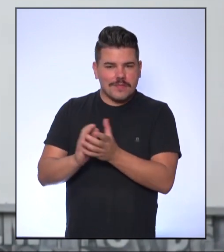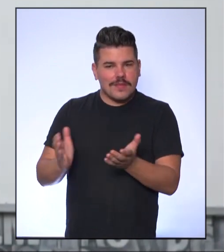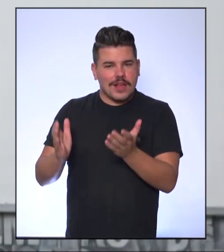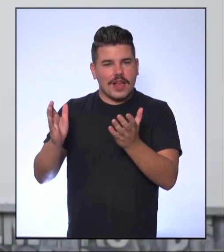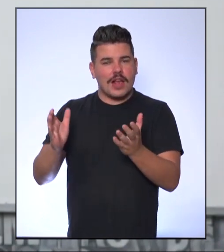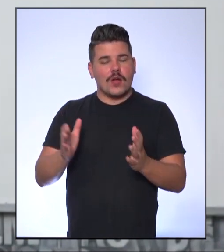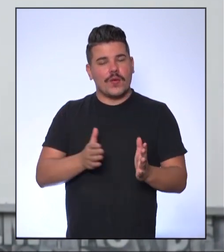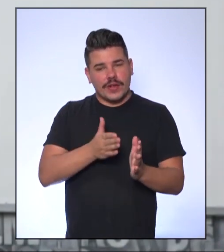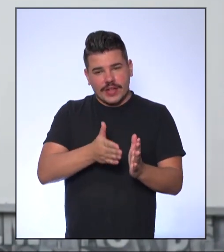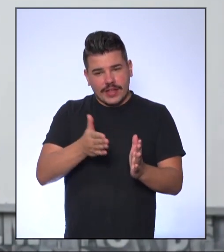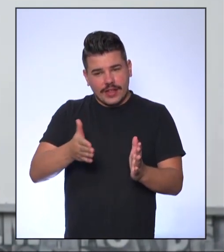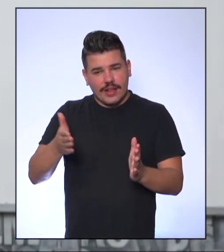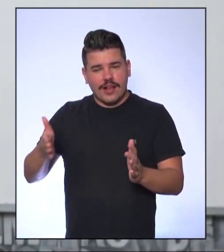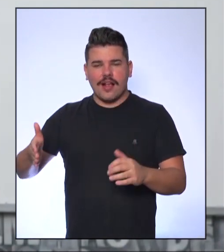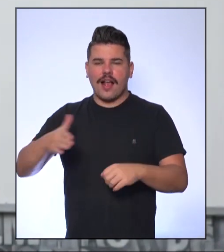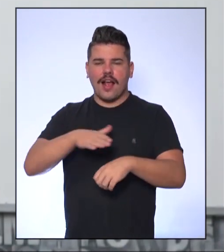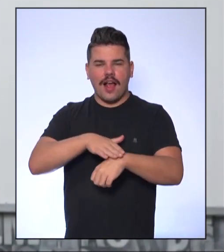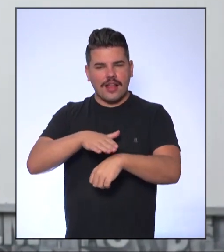ações